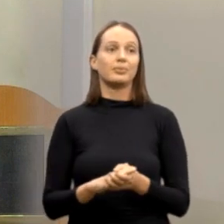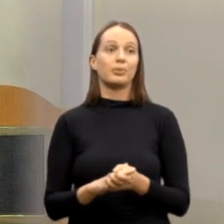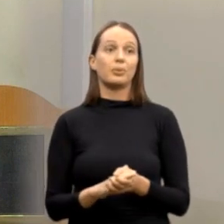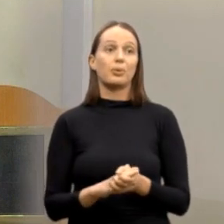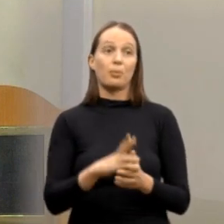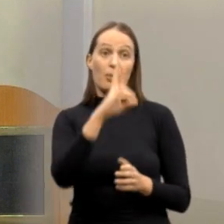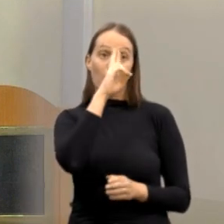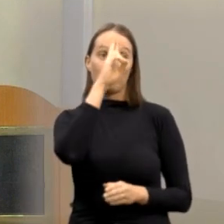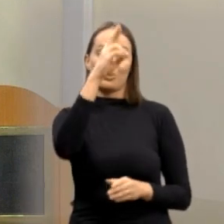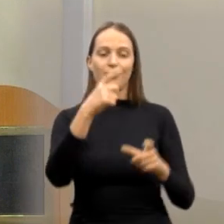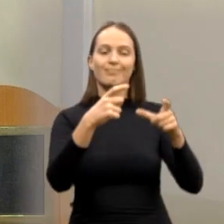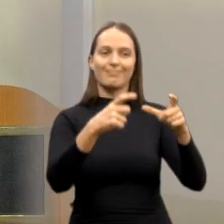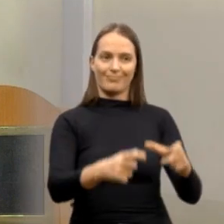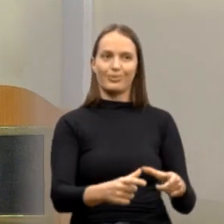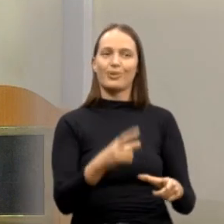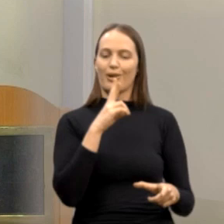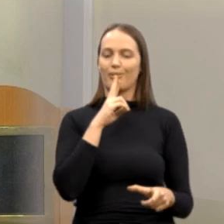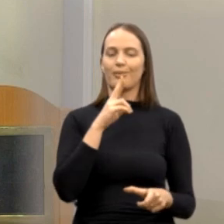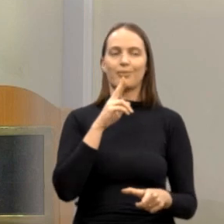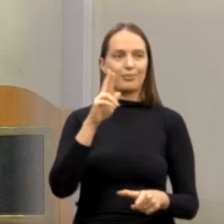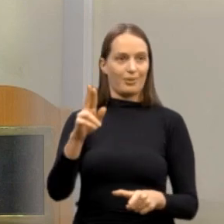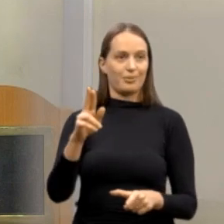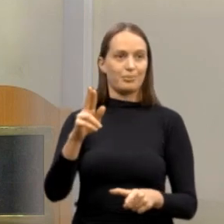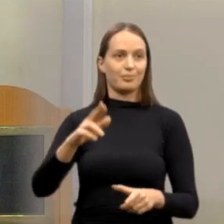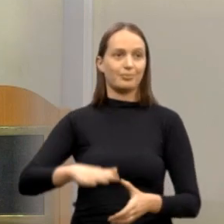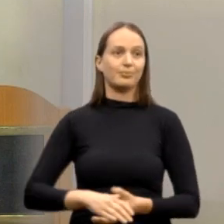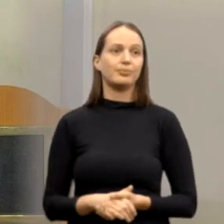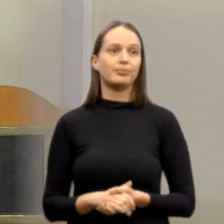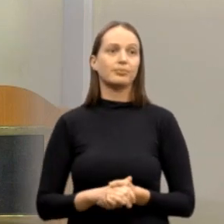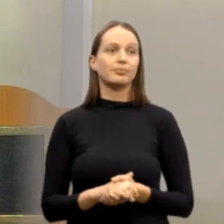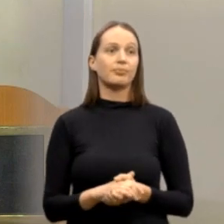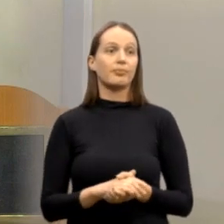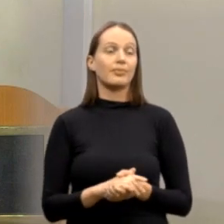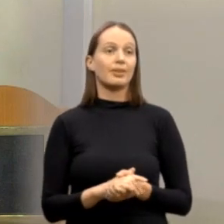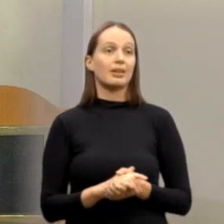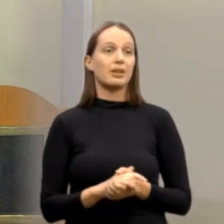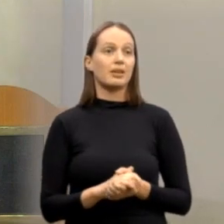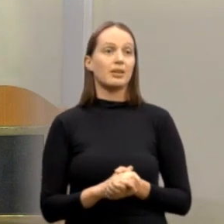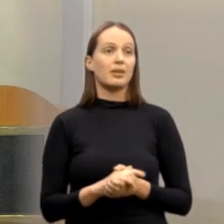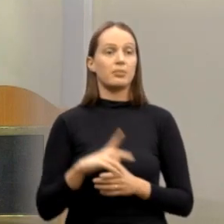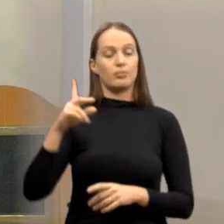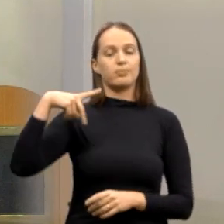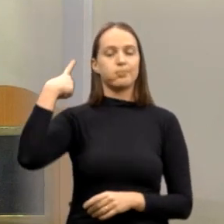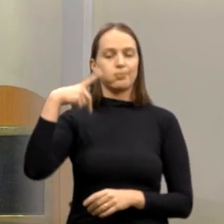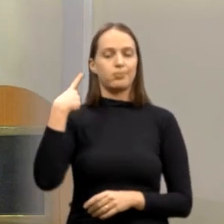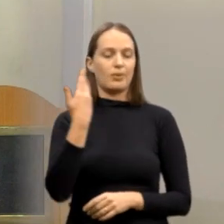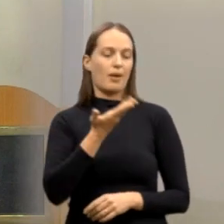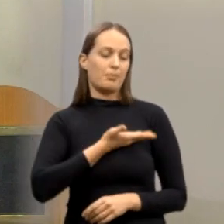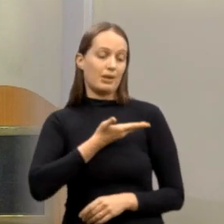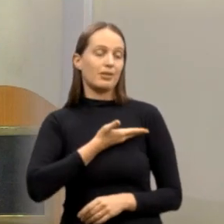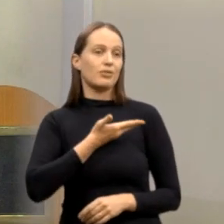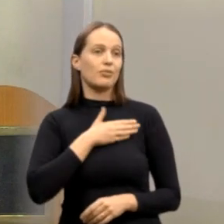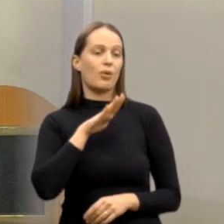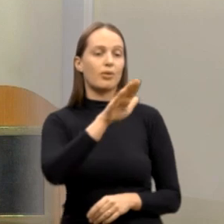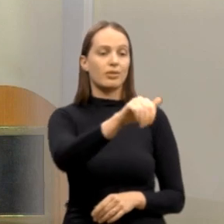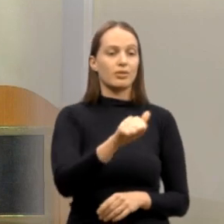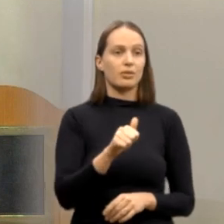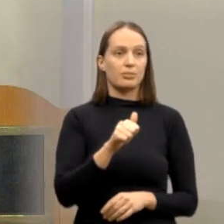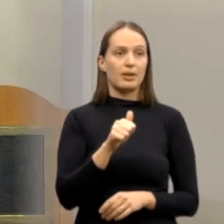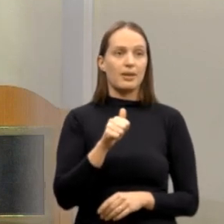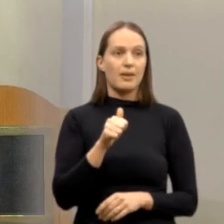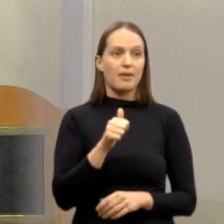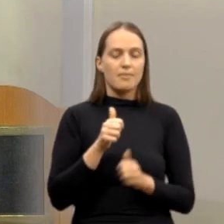matéria veiculada pela Record chamei a minha amiga e advogada Josimara Veiga Ruiz no dia da morte mesmo para acompanhar o